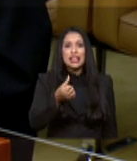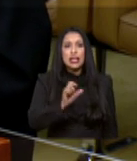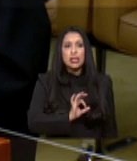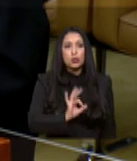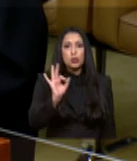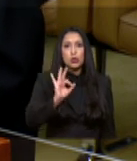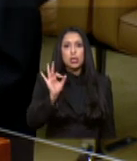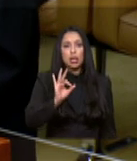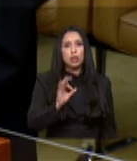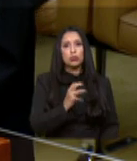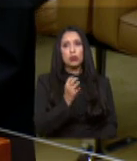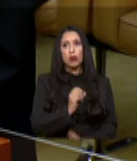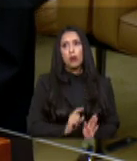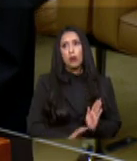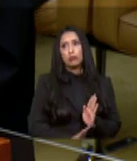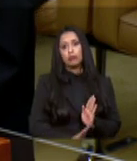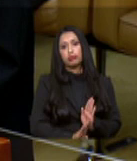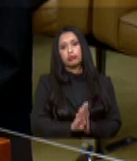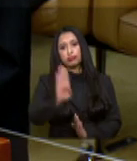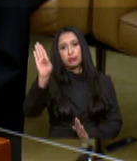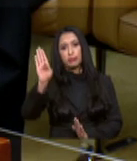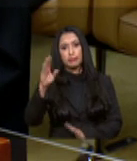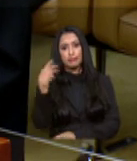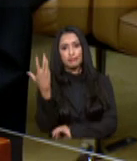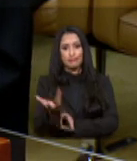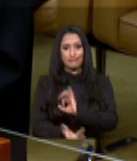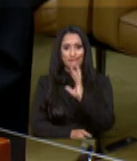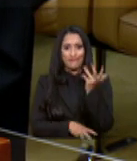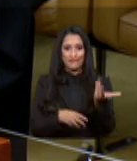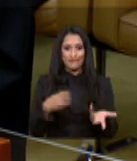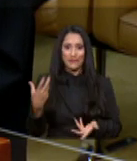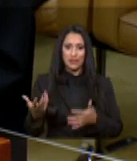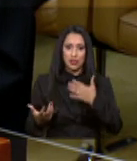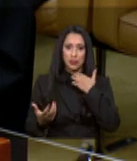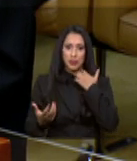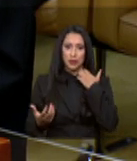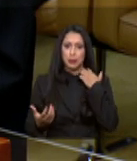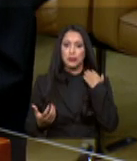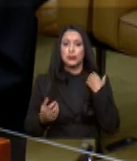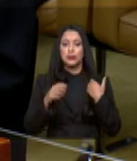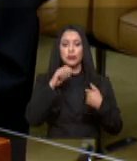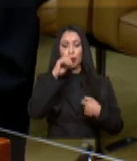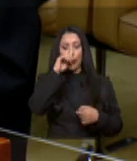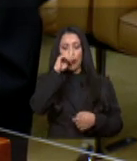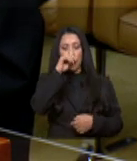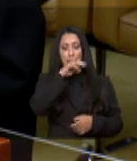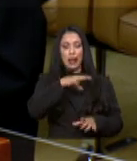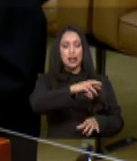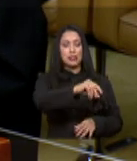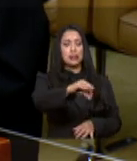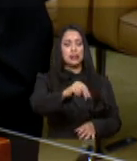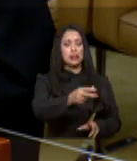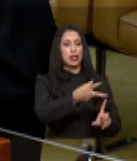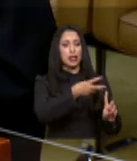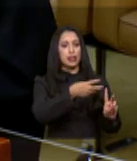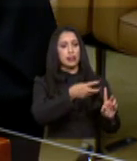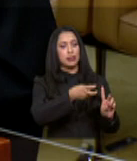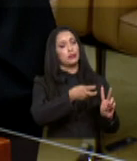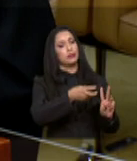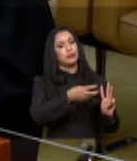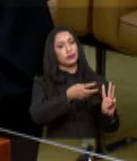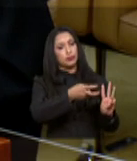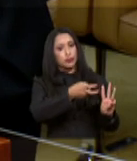do índice de desmatamento. Quando observamos as terras indígenas e as áreas de